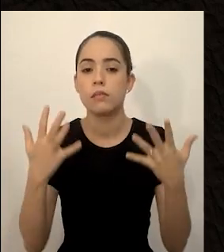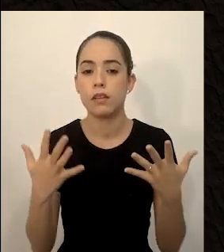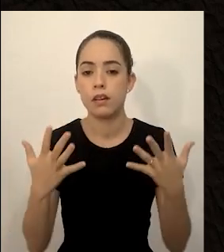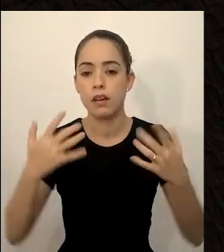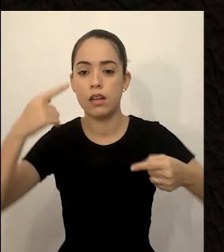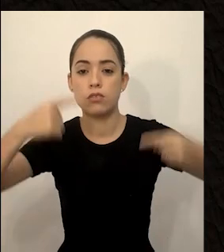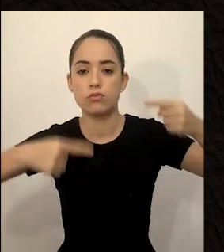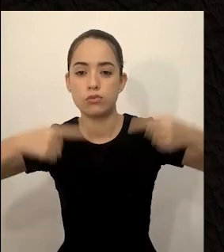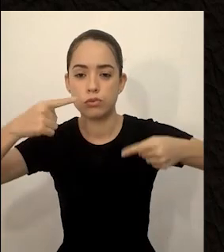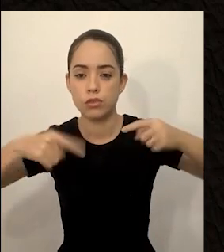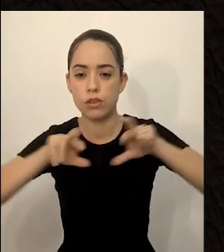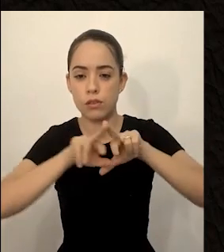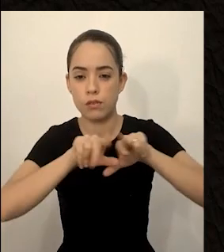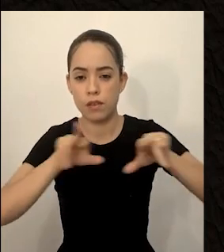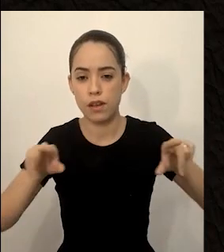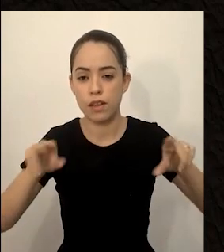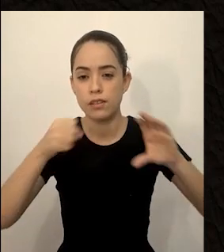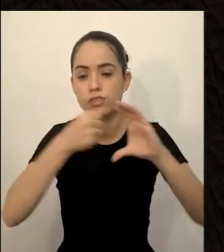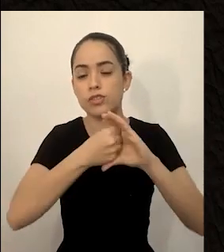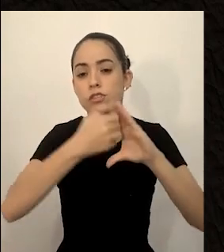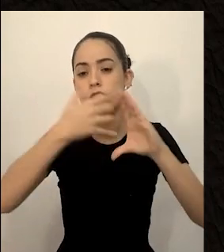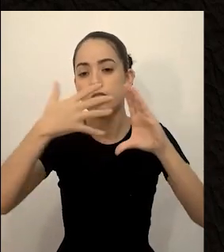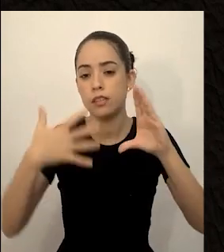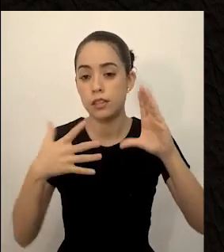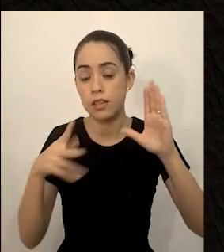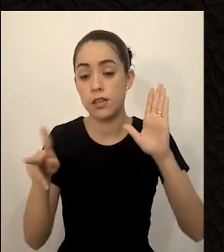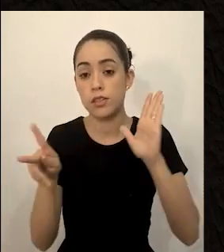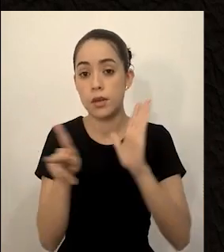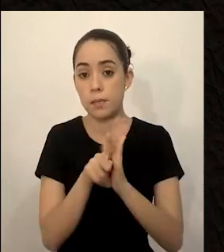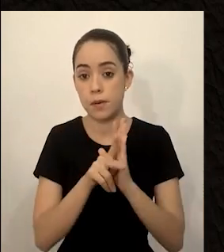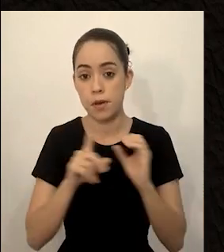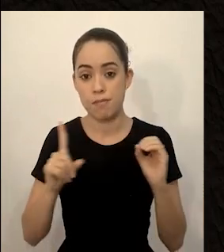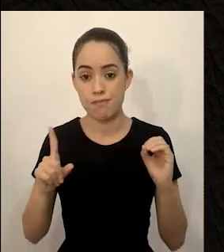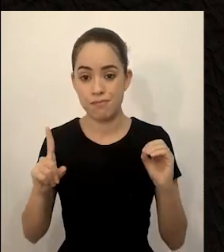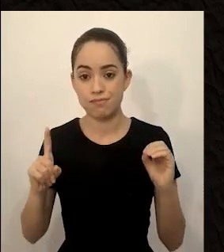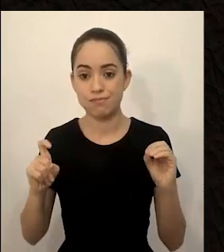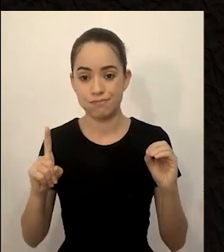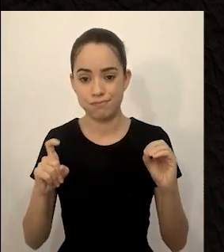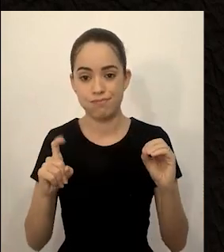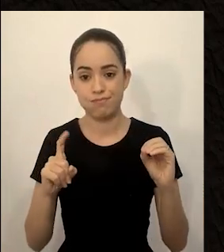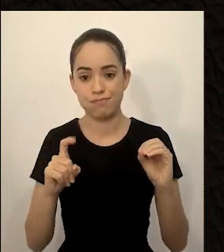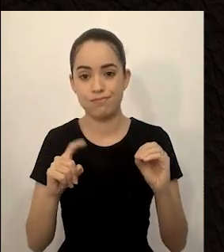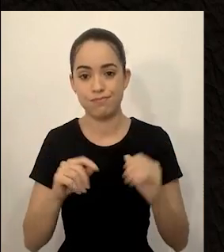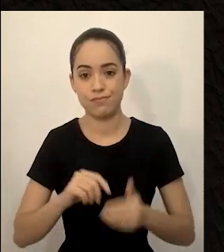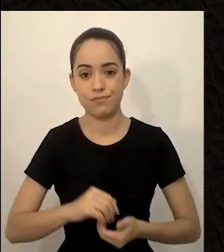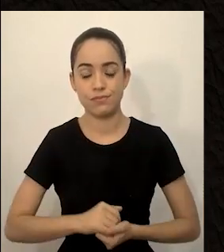à discussão das características da gametogênese.